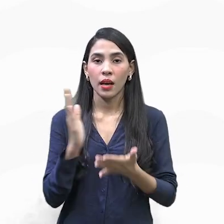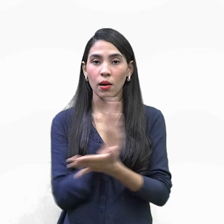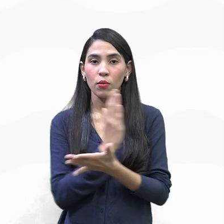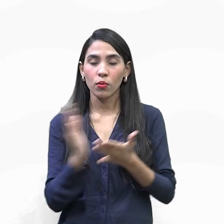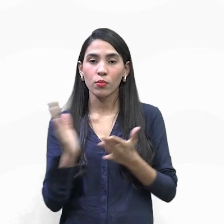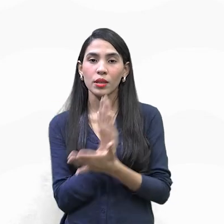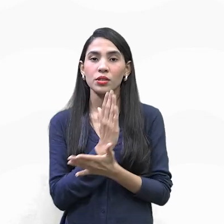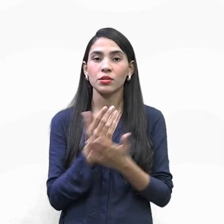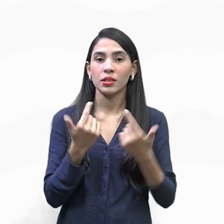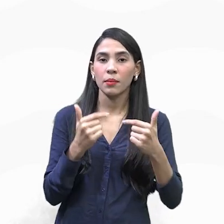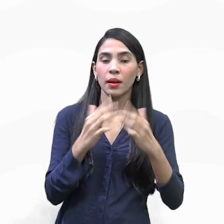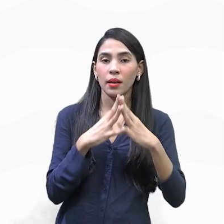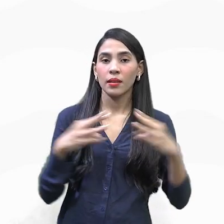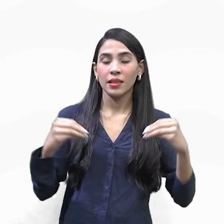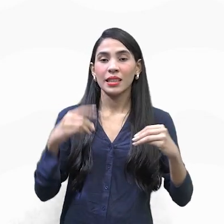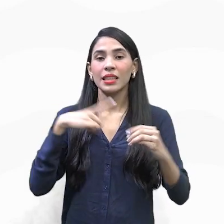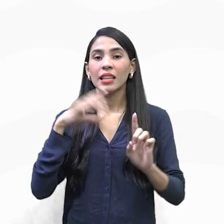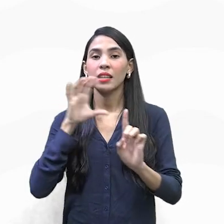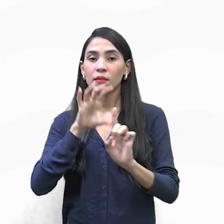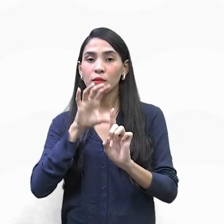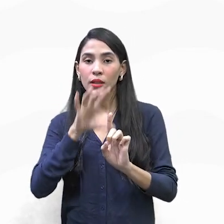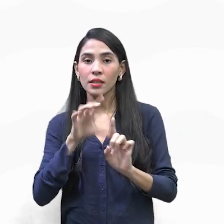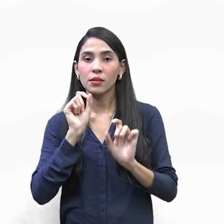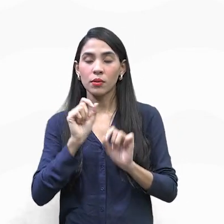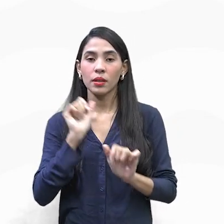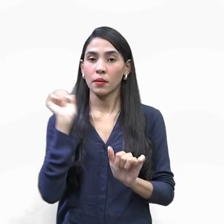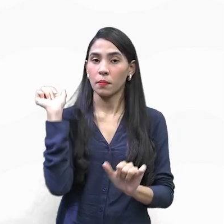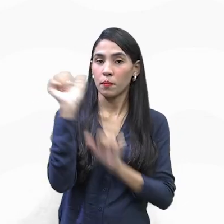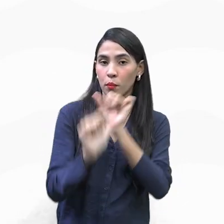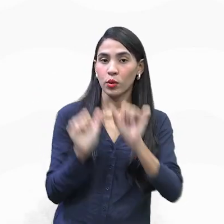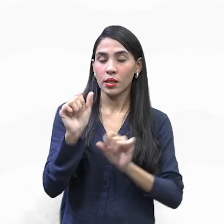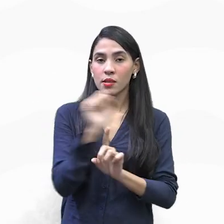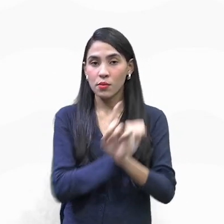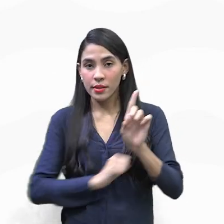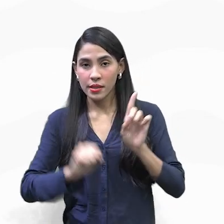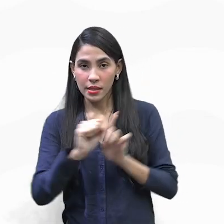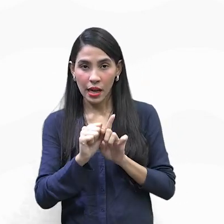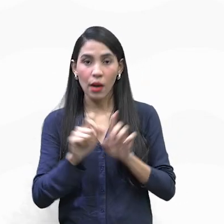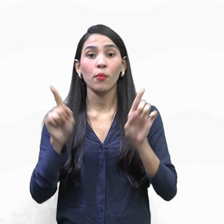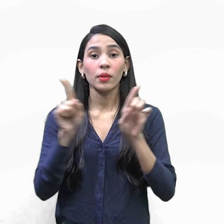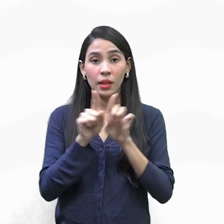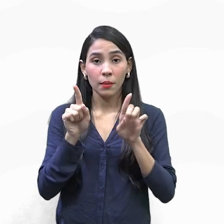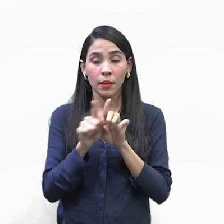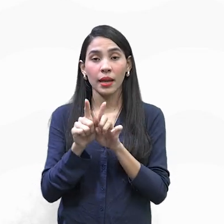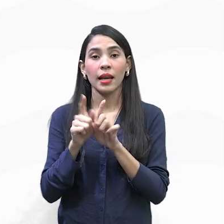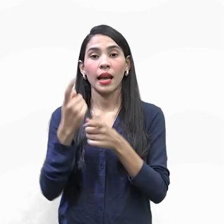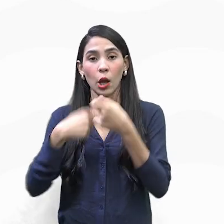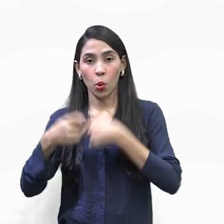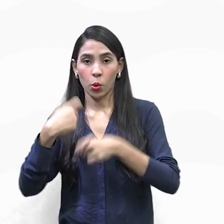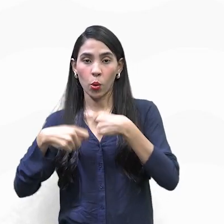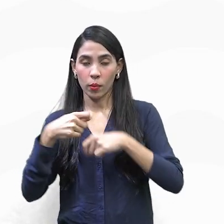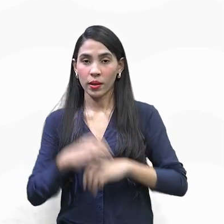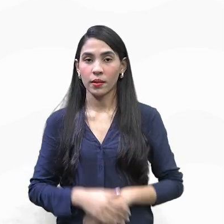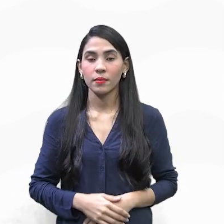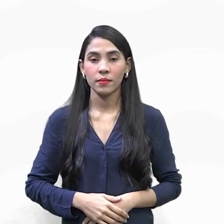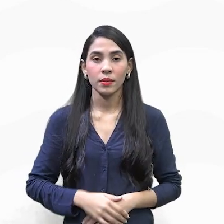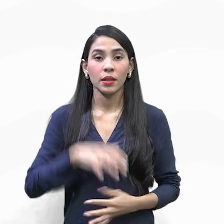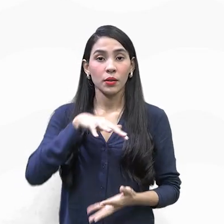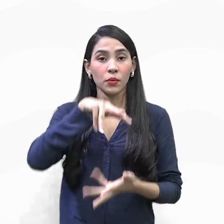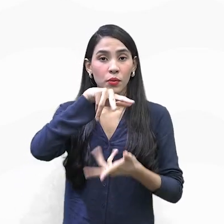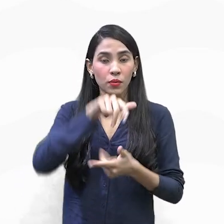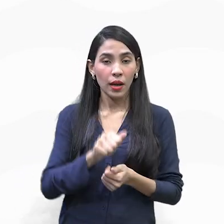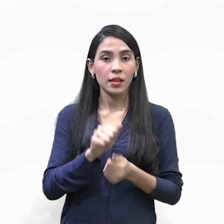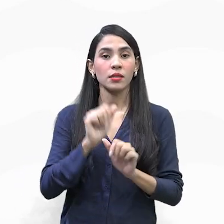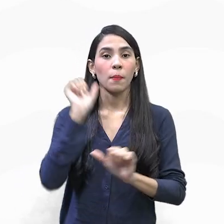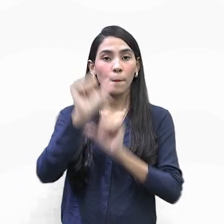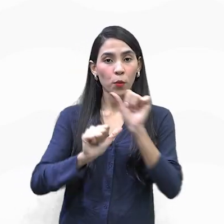profissões desapareçam, também são influenciadas pelas mudanças sociais e econômicas, pessoal. E nesse universo, pessoal, das